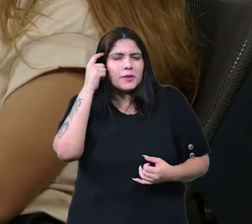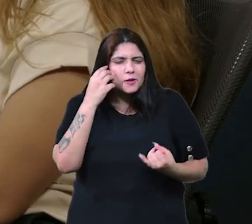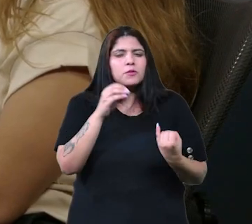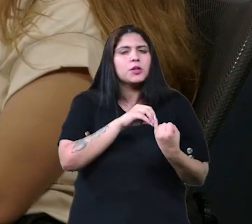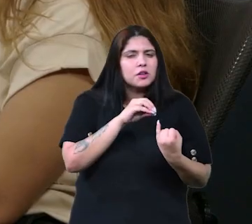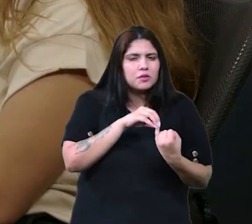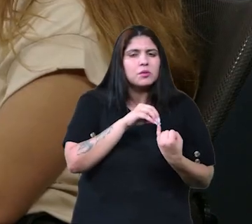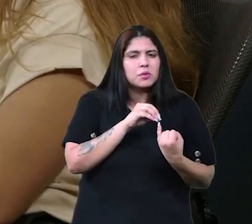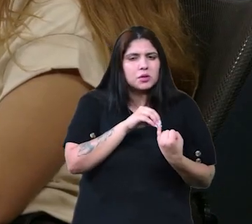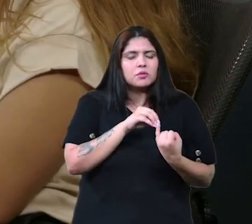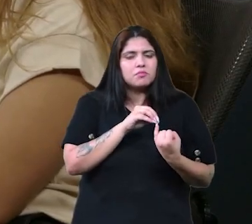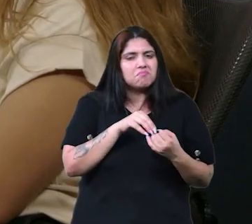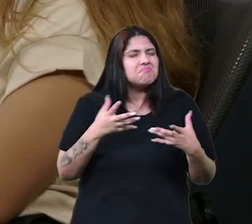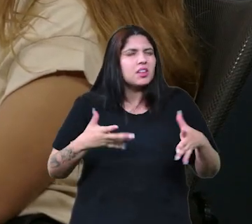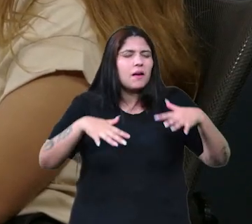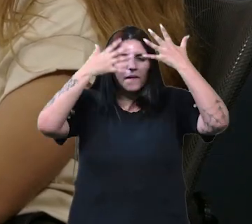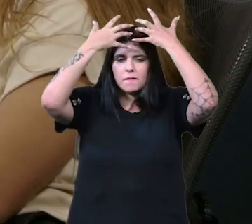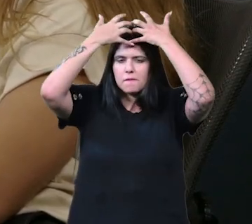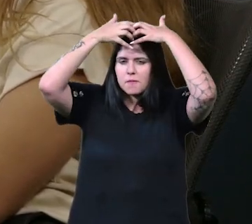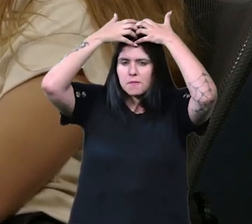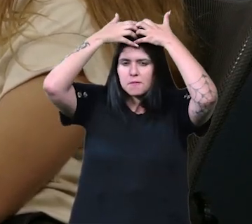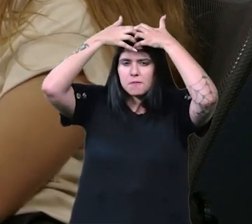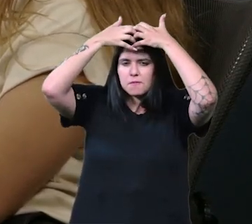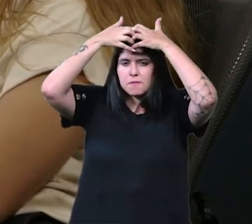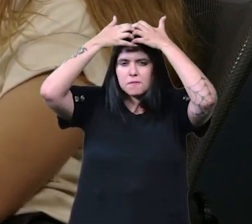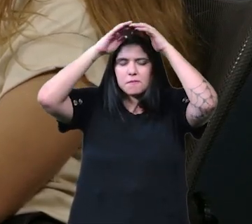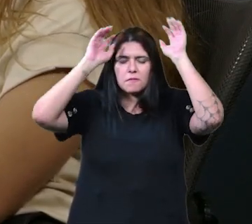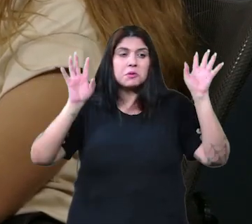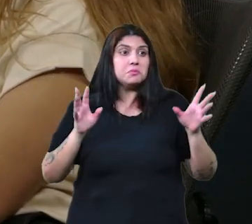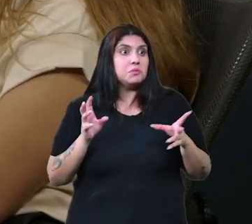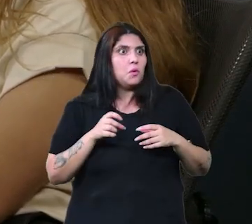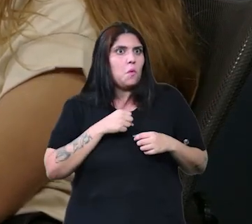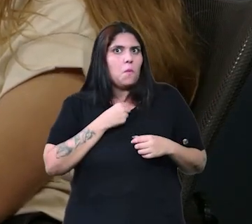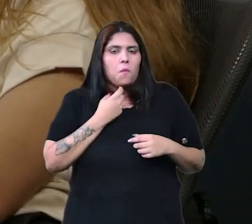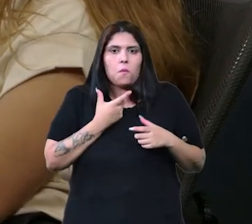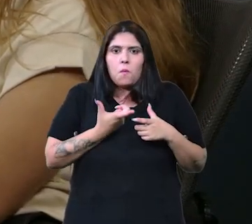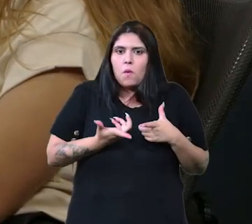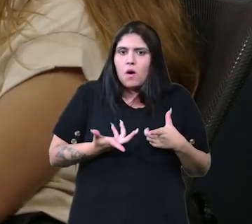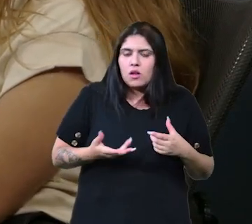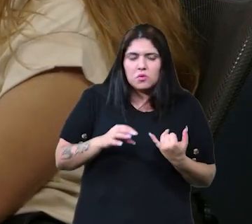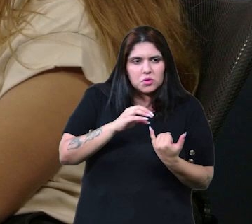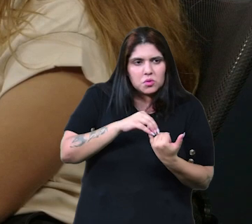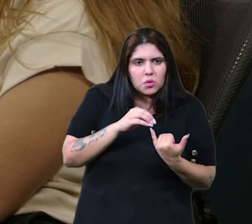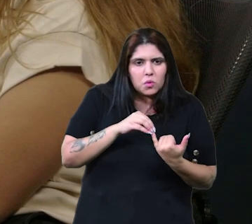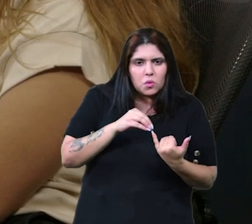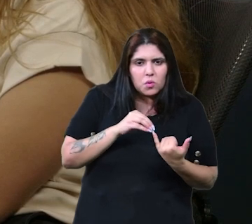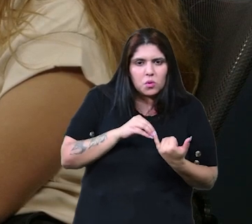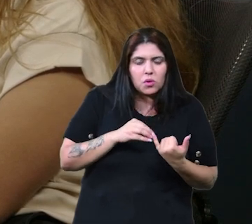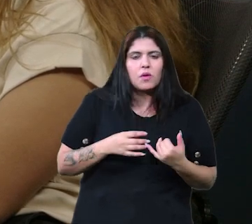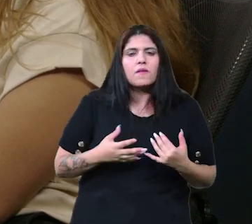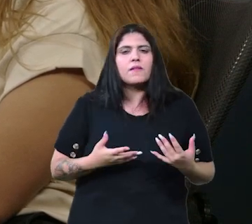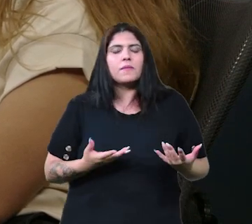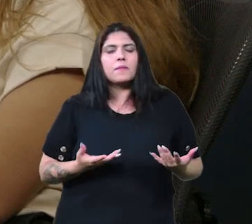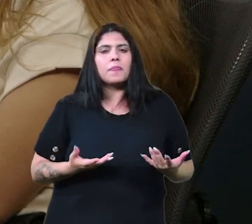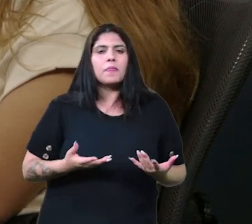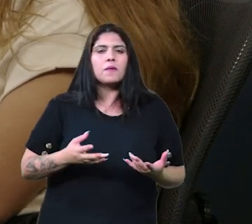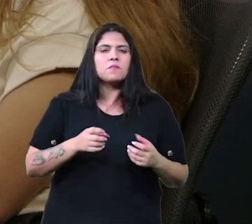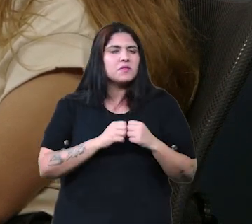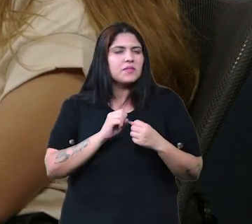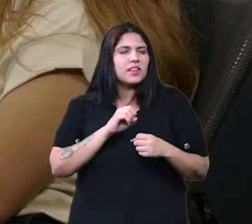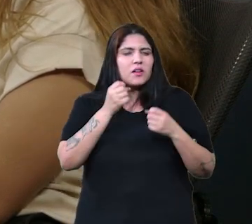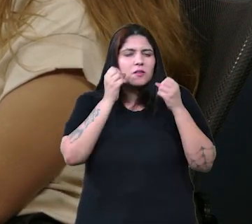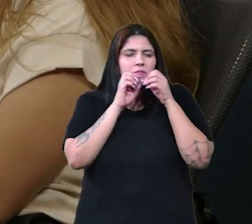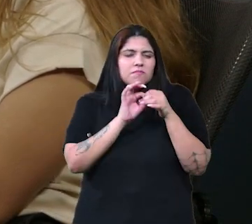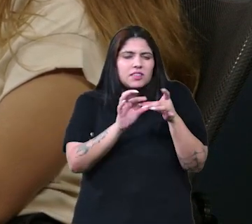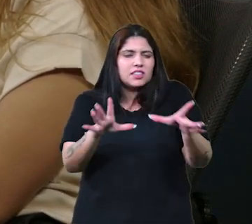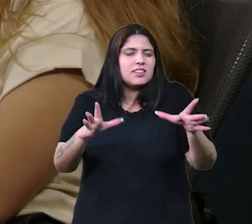reflexão, né, sobre o quanto o Instituto Federal de Brasília ele vem sendo ou não, e aí vamos deixar, né, a reflexão,